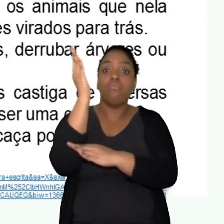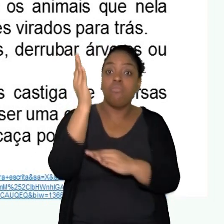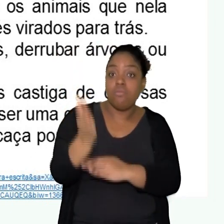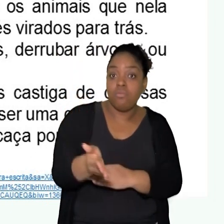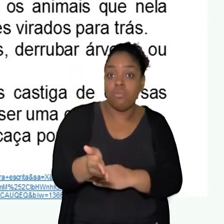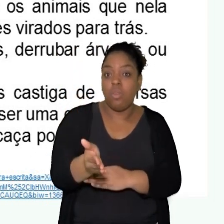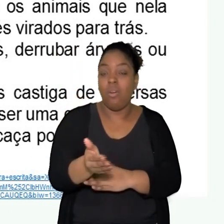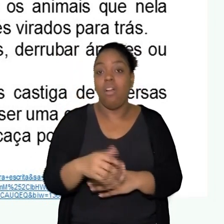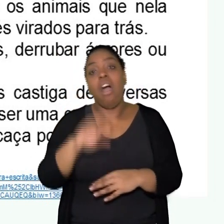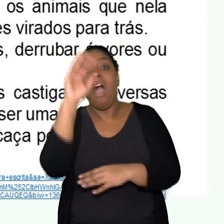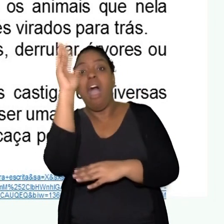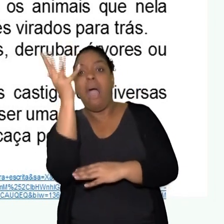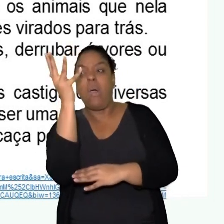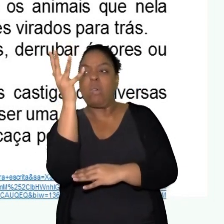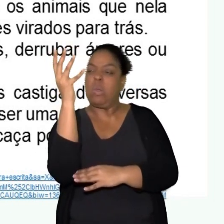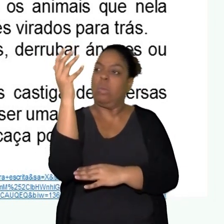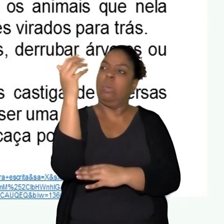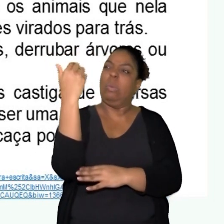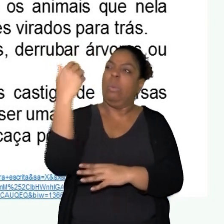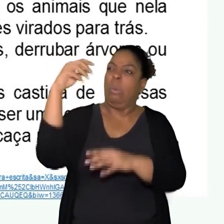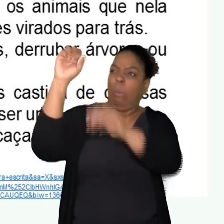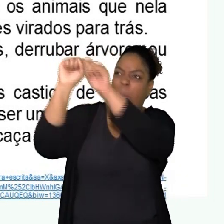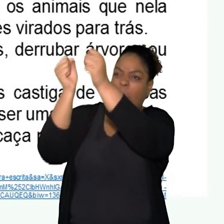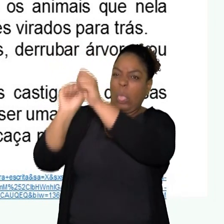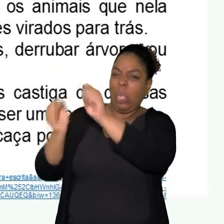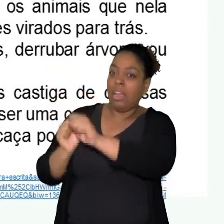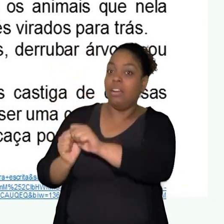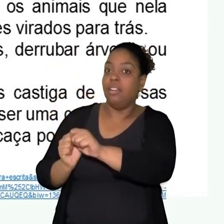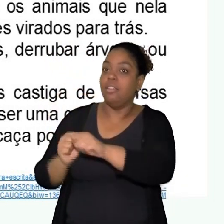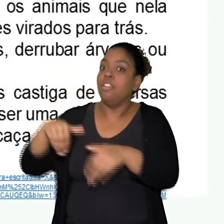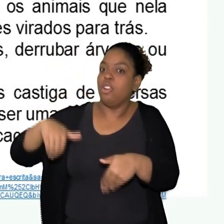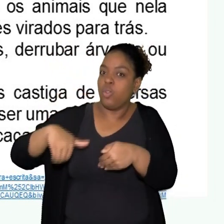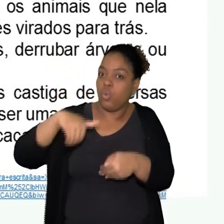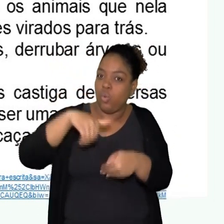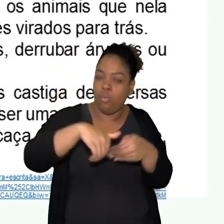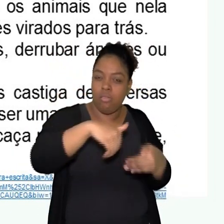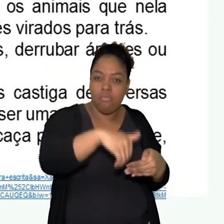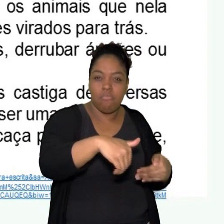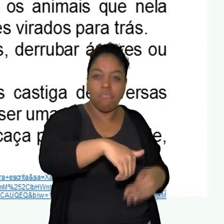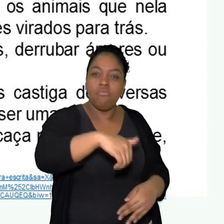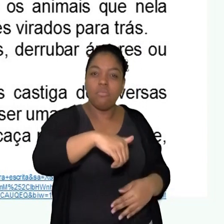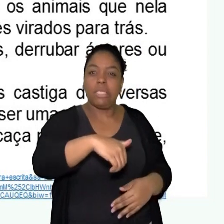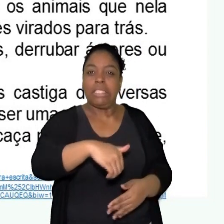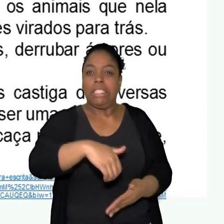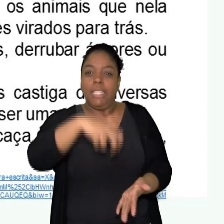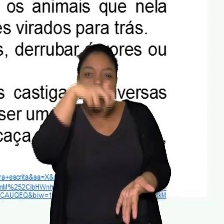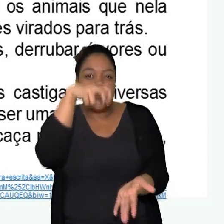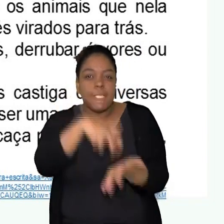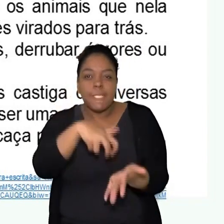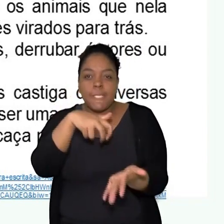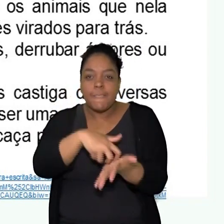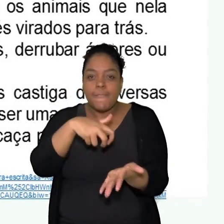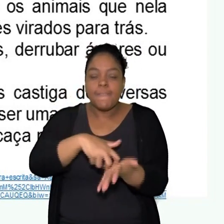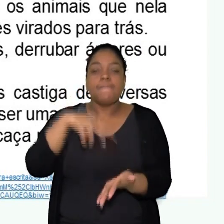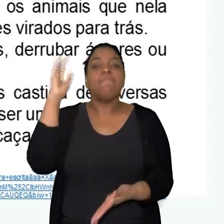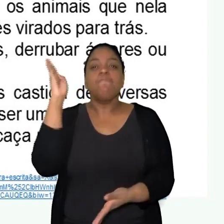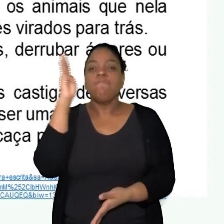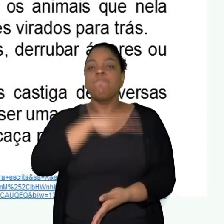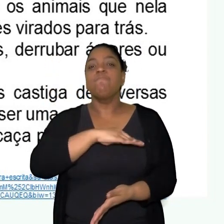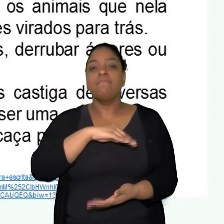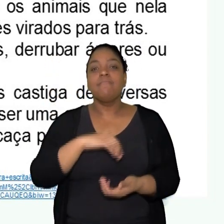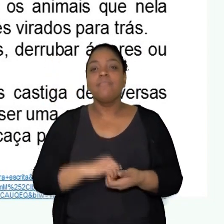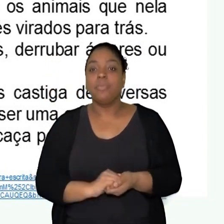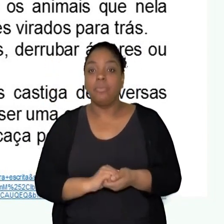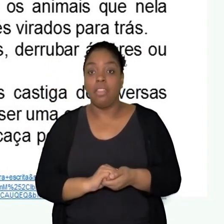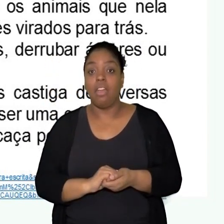das plantas. Para estes, o Curupira reserva castigos terríveis. Para defender